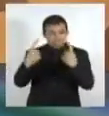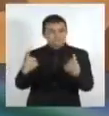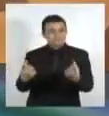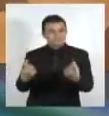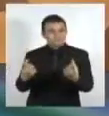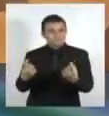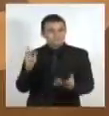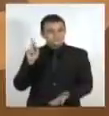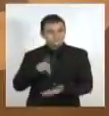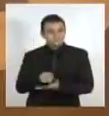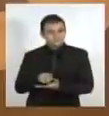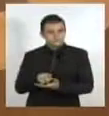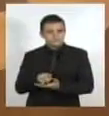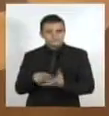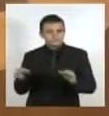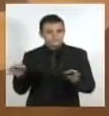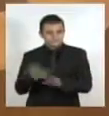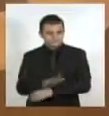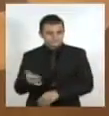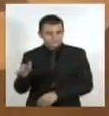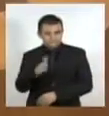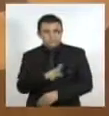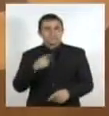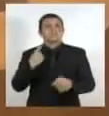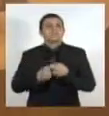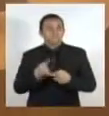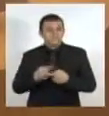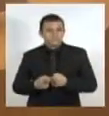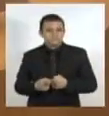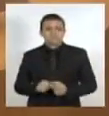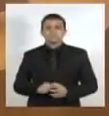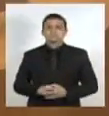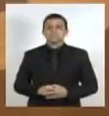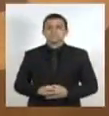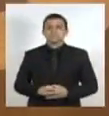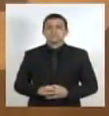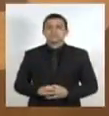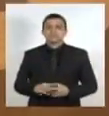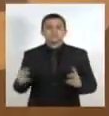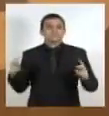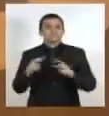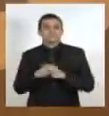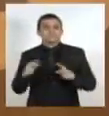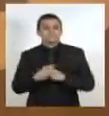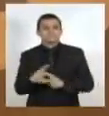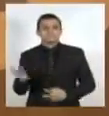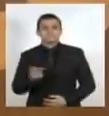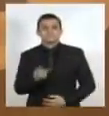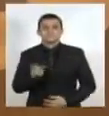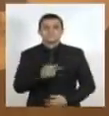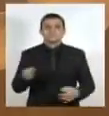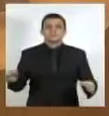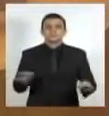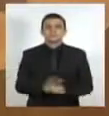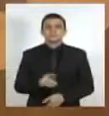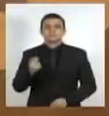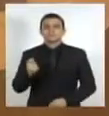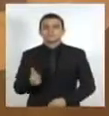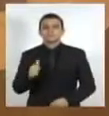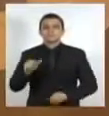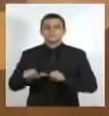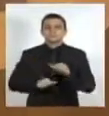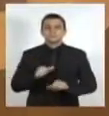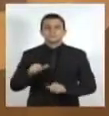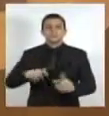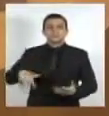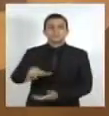ato de violência maior, depois que a briga dos dois acabou quase se transformando numa briga